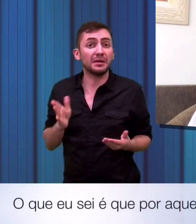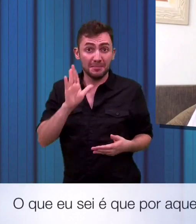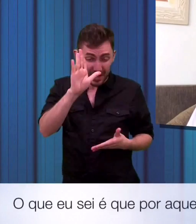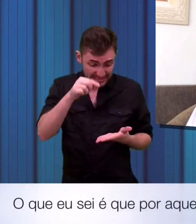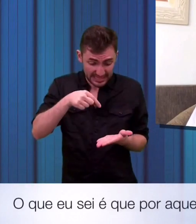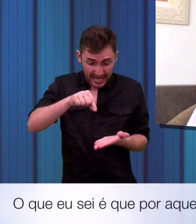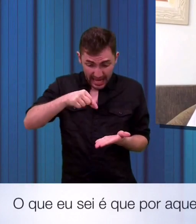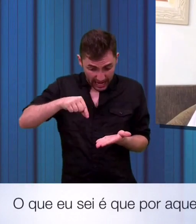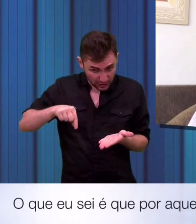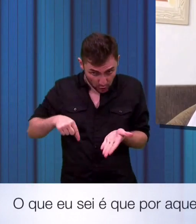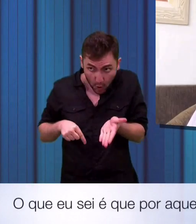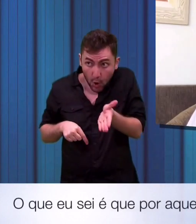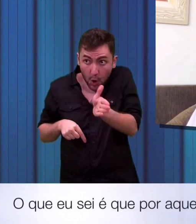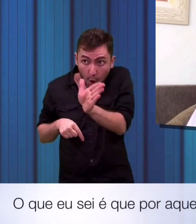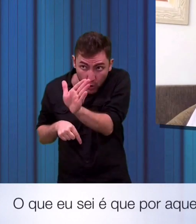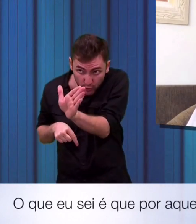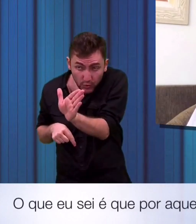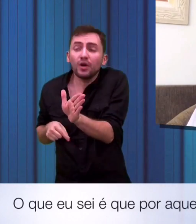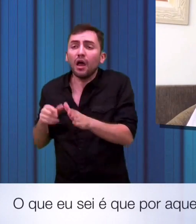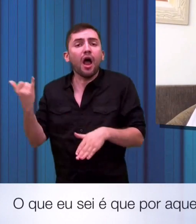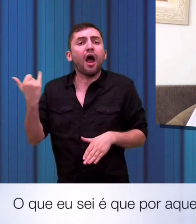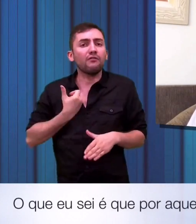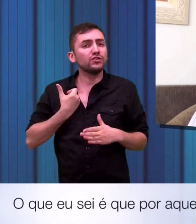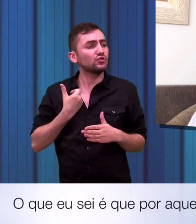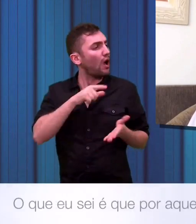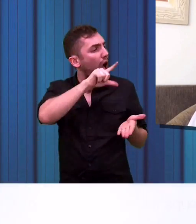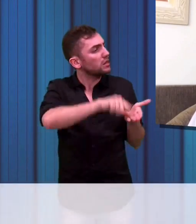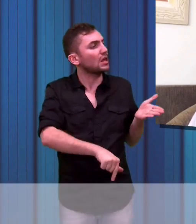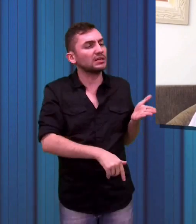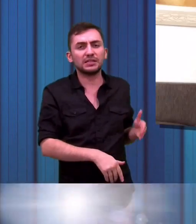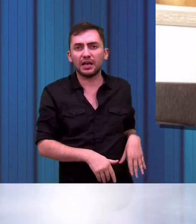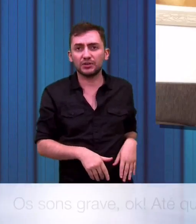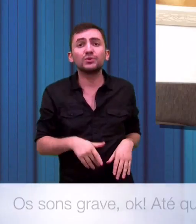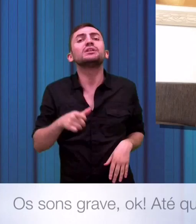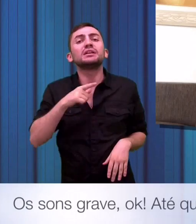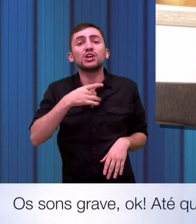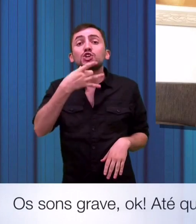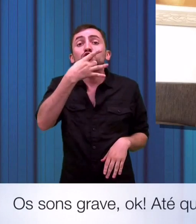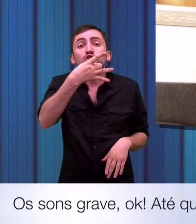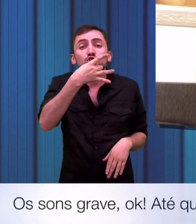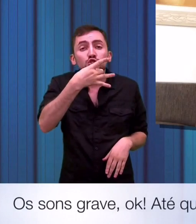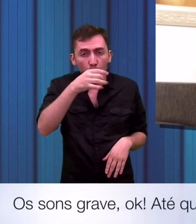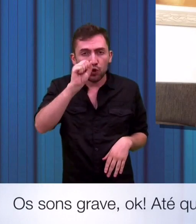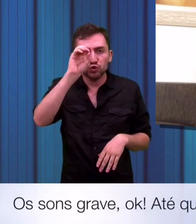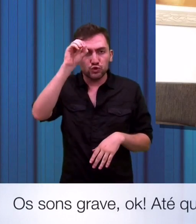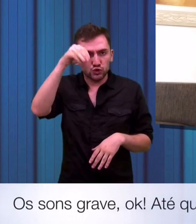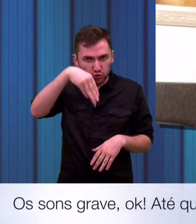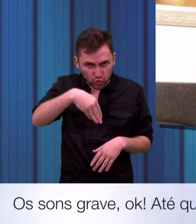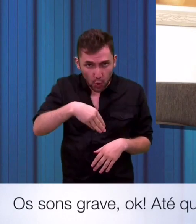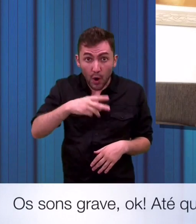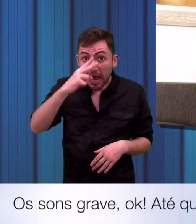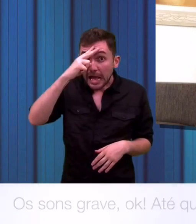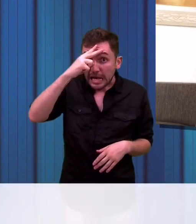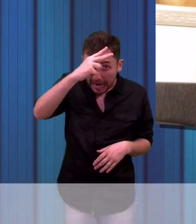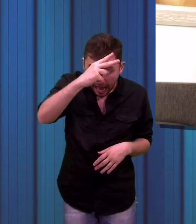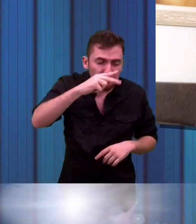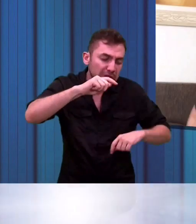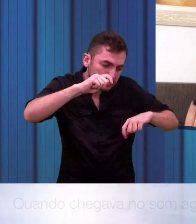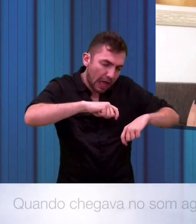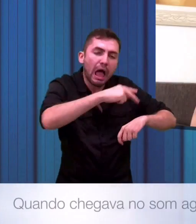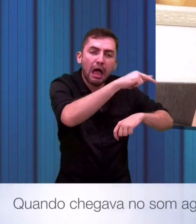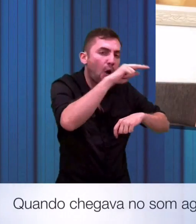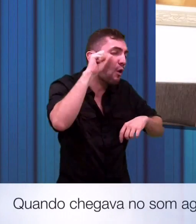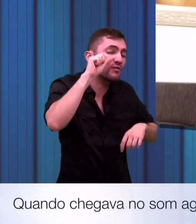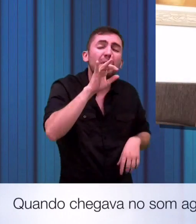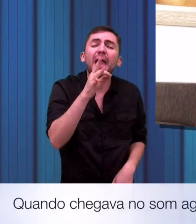sei é que por aquele relatório, o Guilherme estava atrasado. Os sons graves, ok, o Guilherme conseguia até ouvir bem.